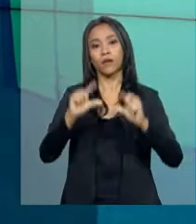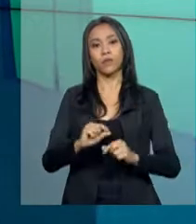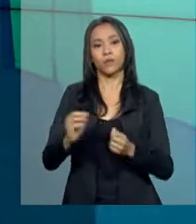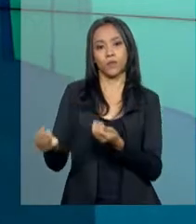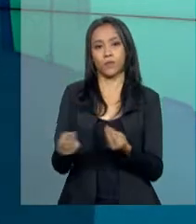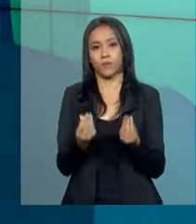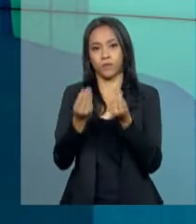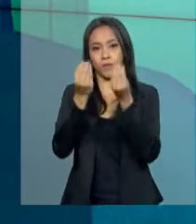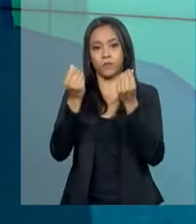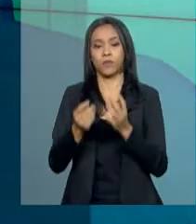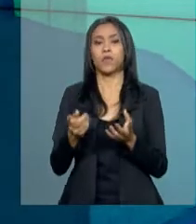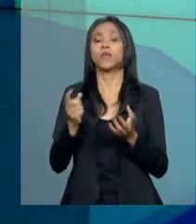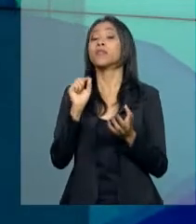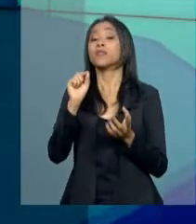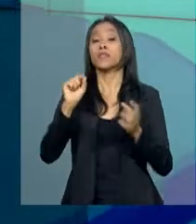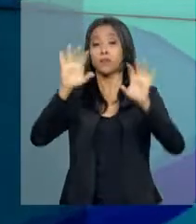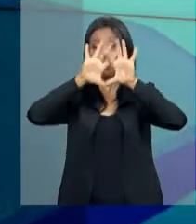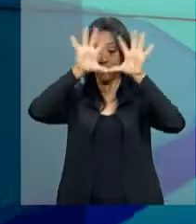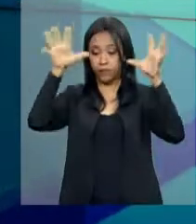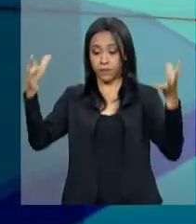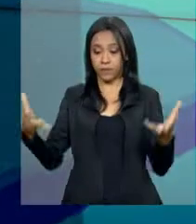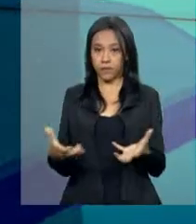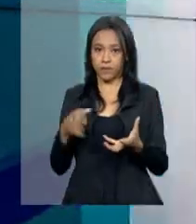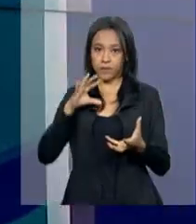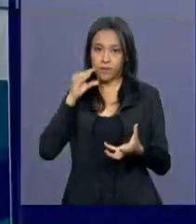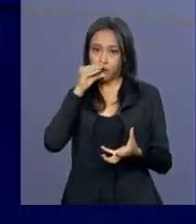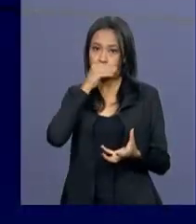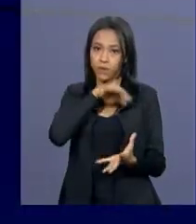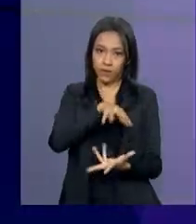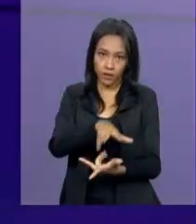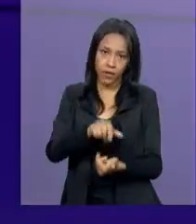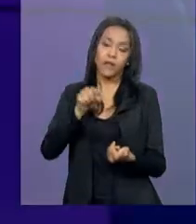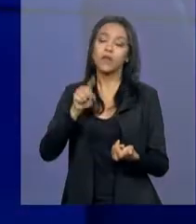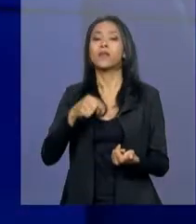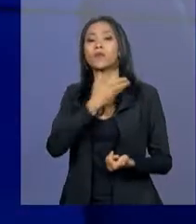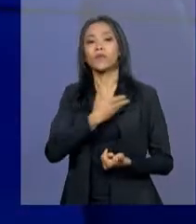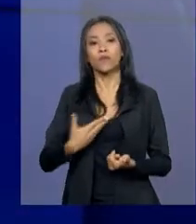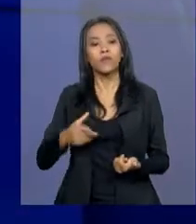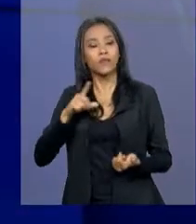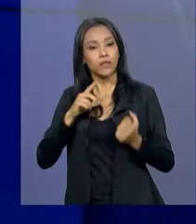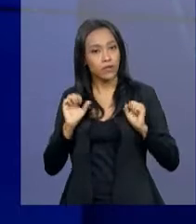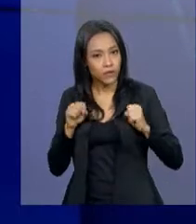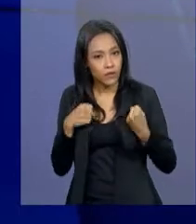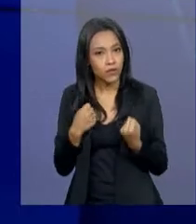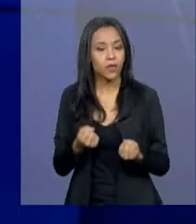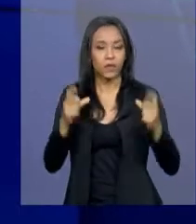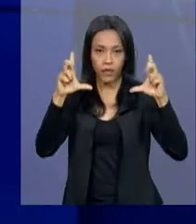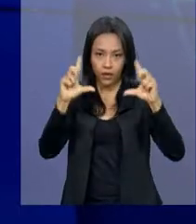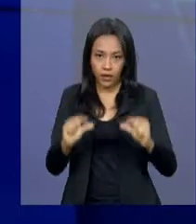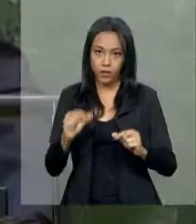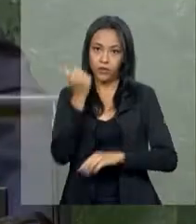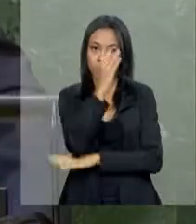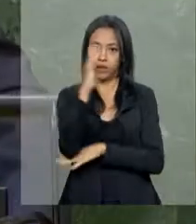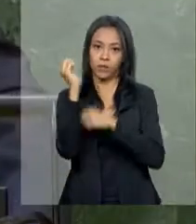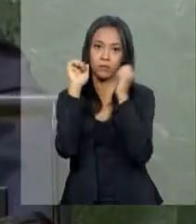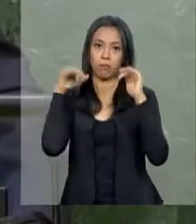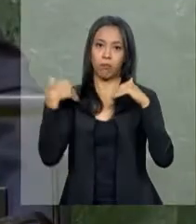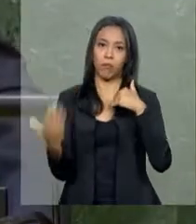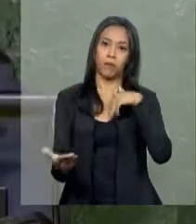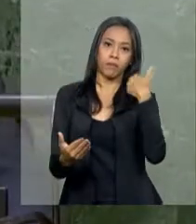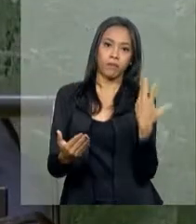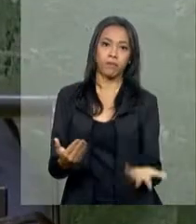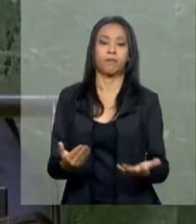efeito estufa. E o presidente lembrou que o governo tem realizado esforços para reduzir o desmatamento.